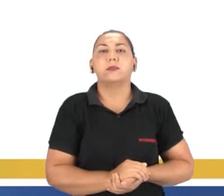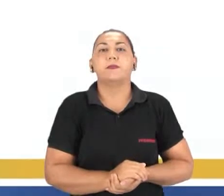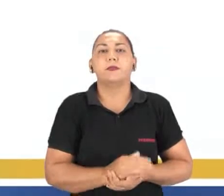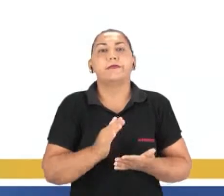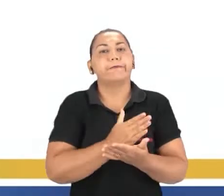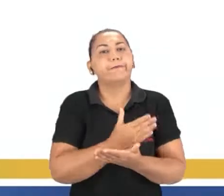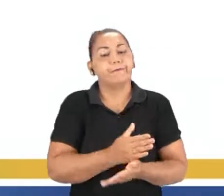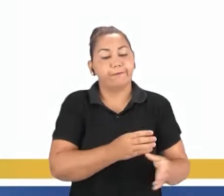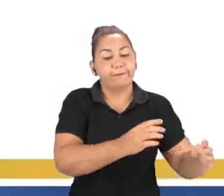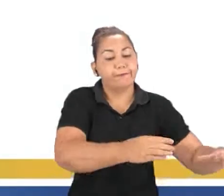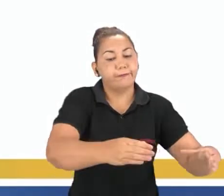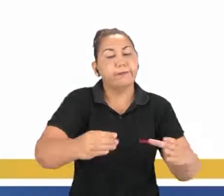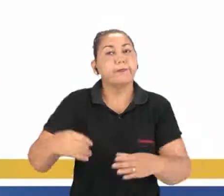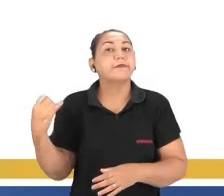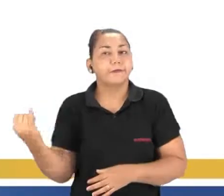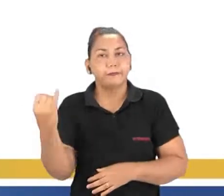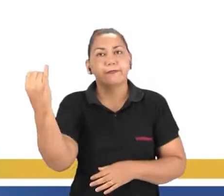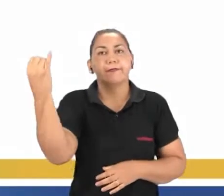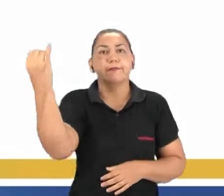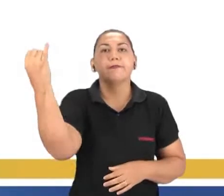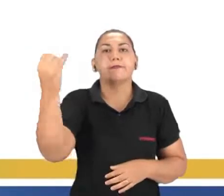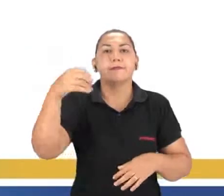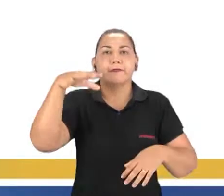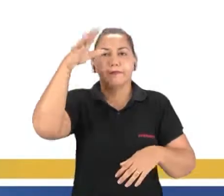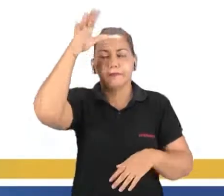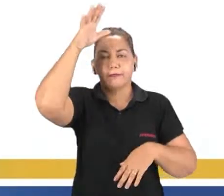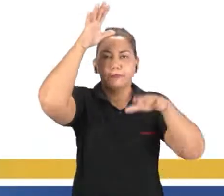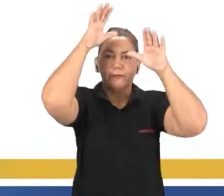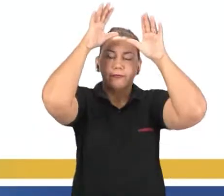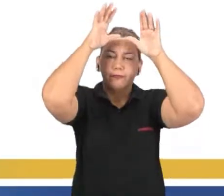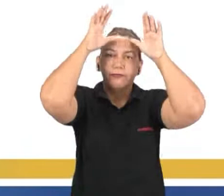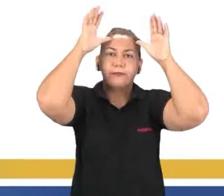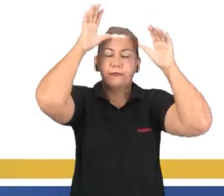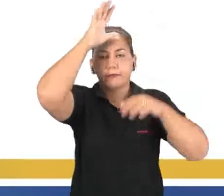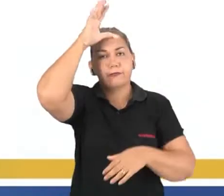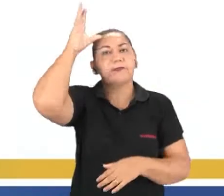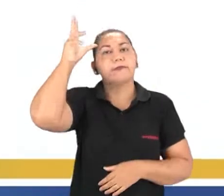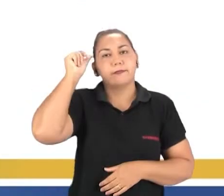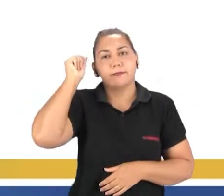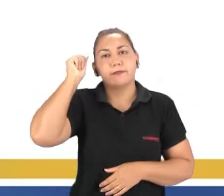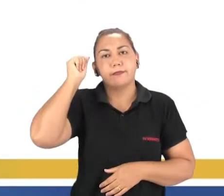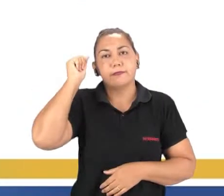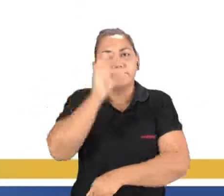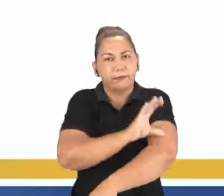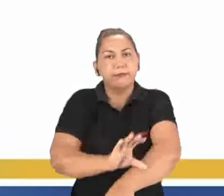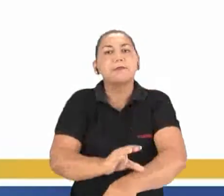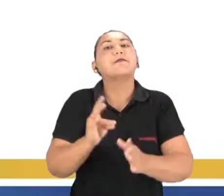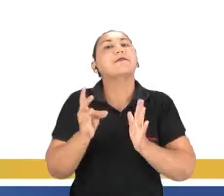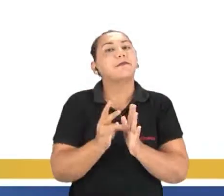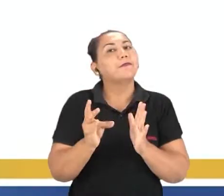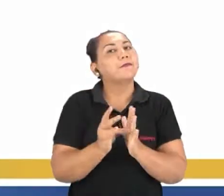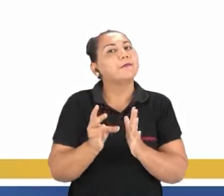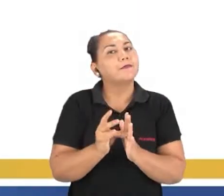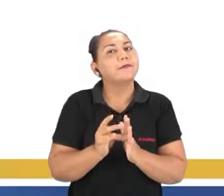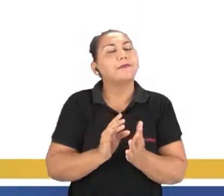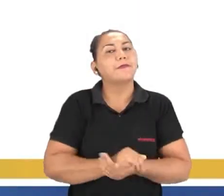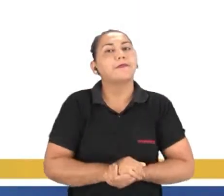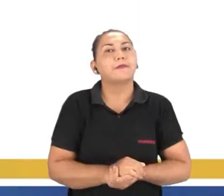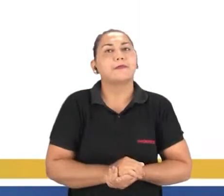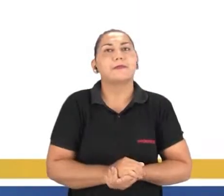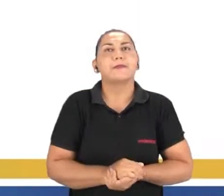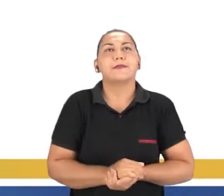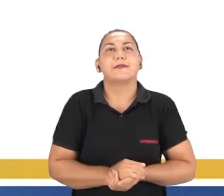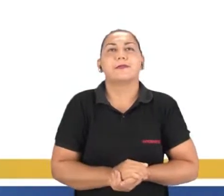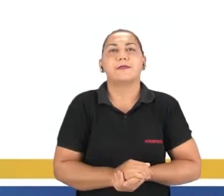Alguns lugares importantes, né? Na Amazônia, na cultura indígena, as capoeiras são o habitat